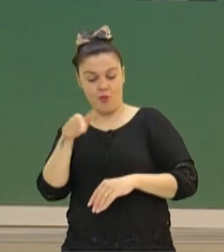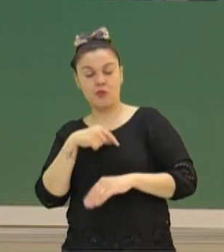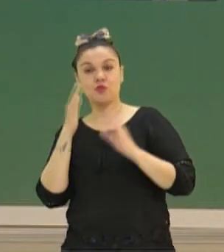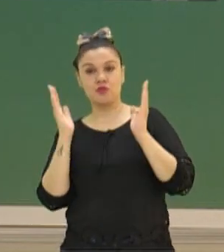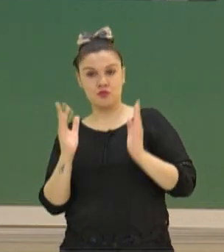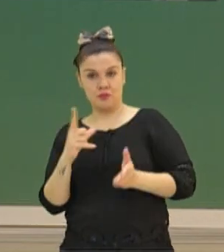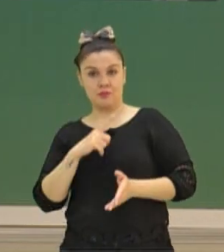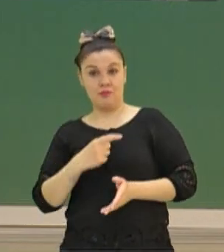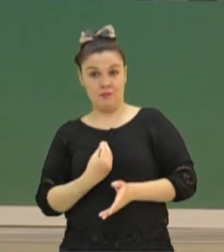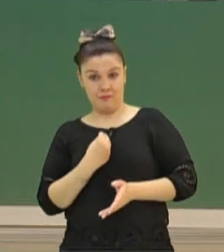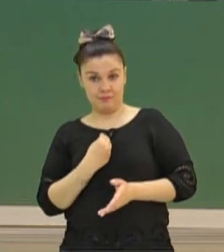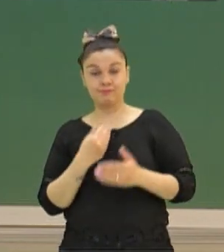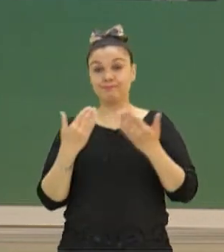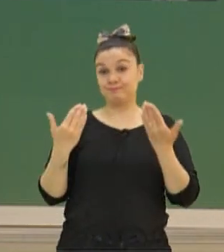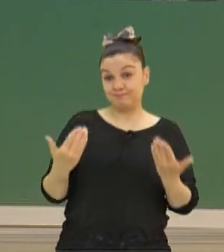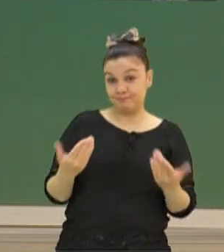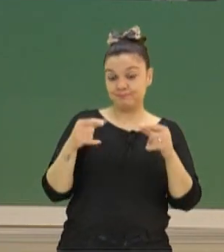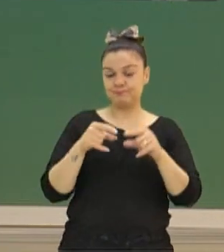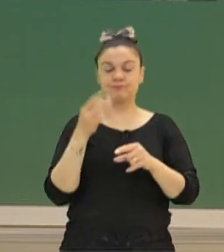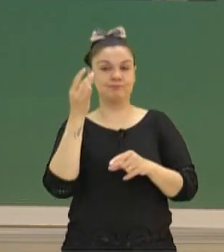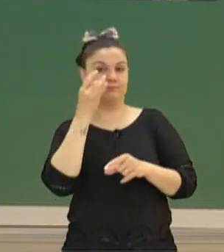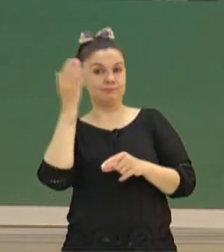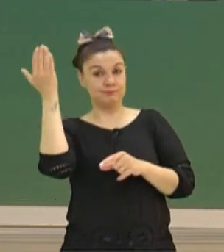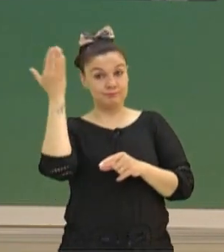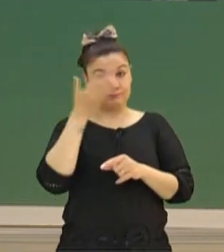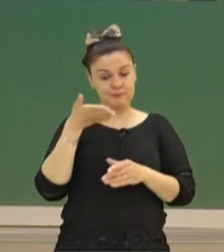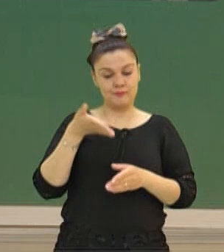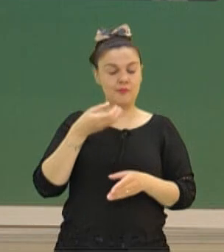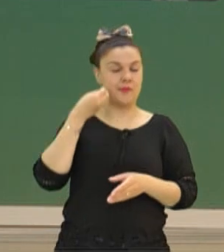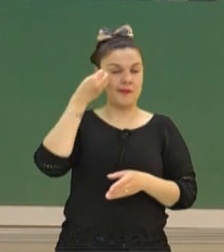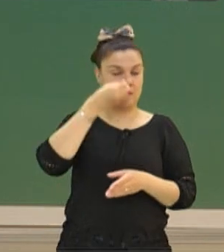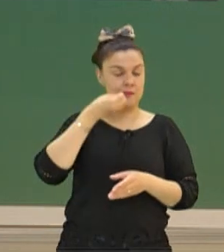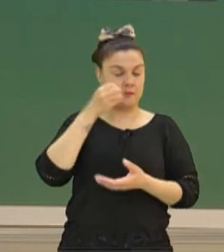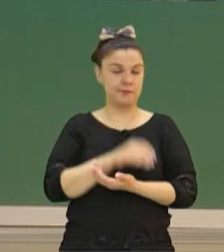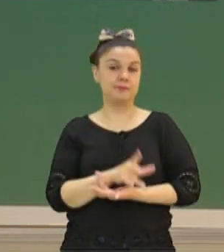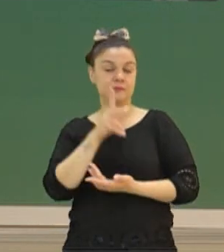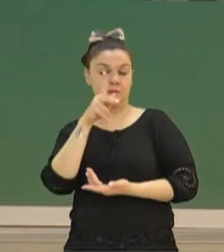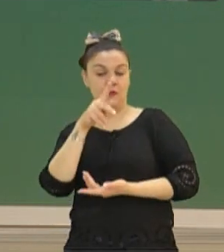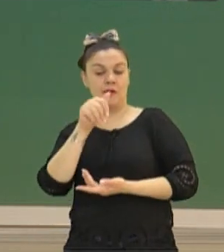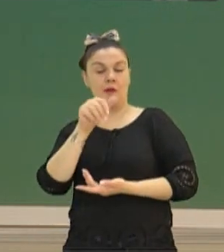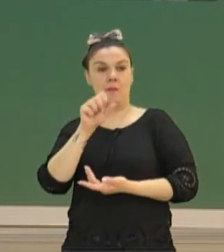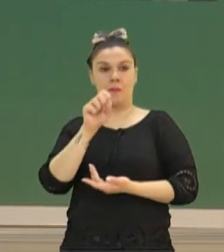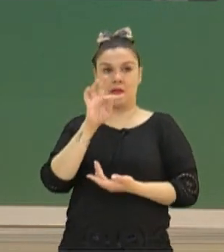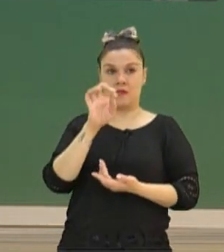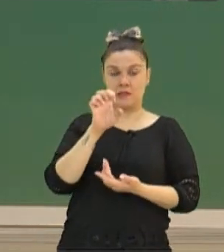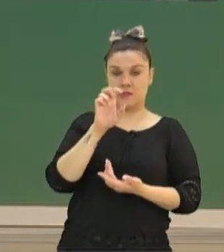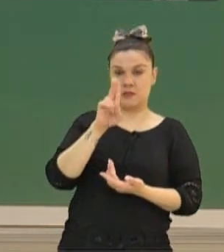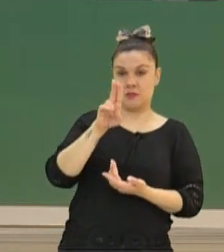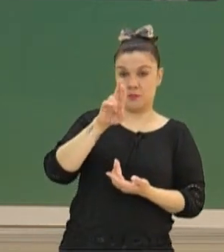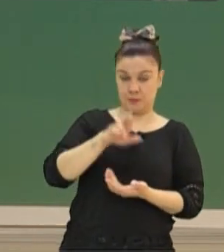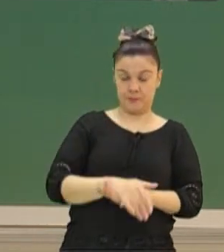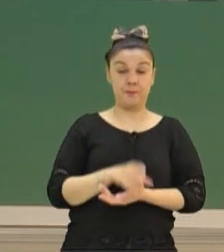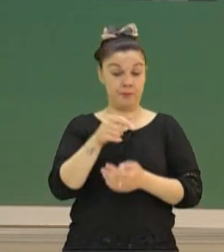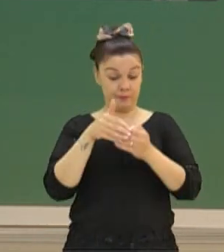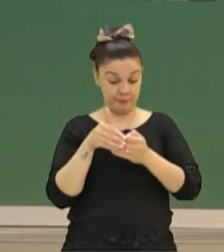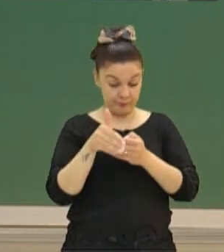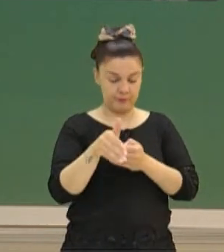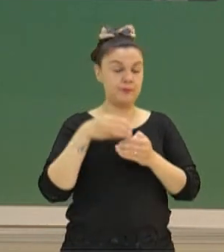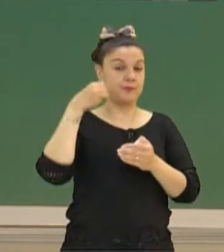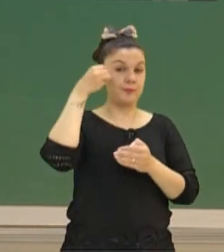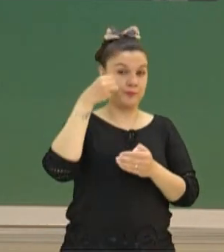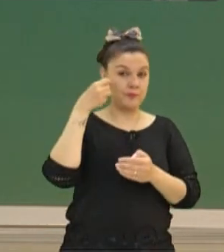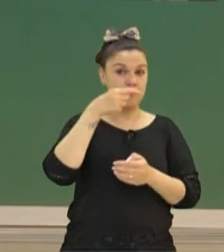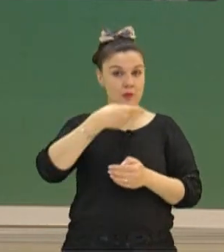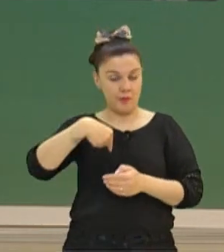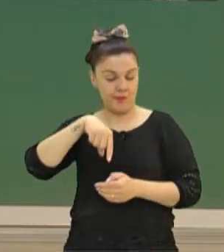pré-existente, foi confirmada com o teste, o experimento do Louis Pasteur. A partir desse experimento dele, a